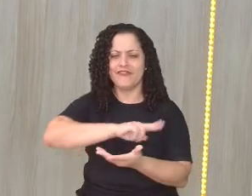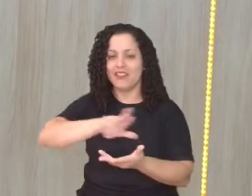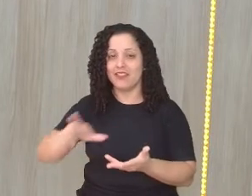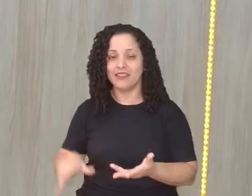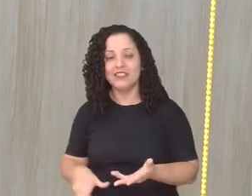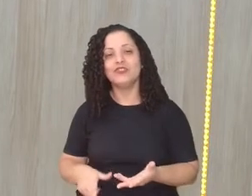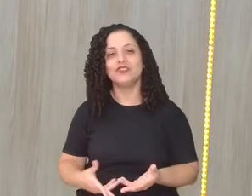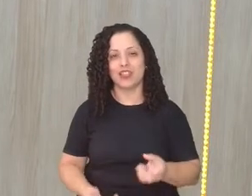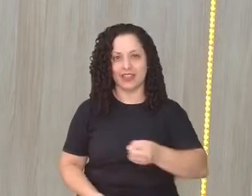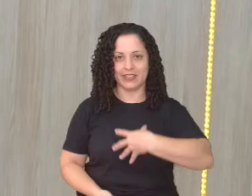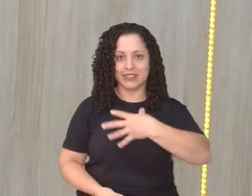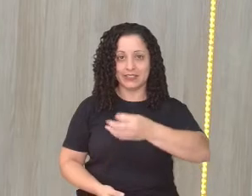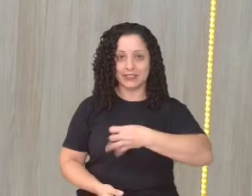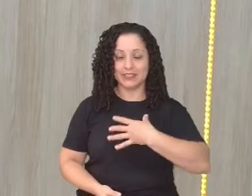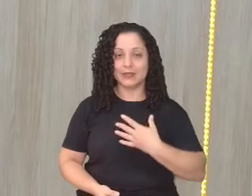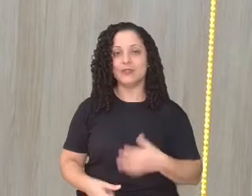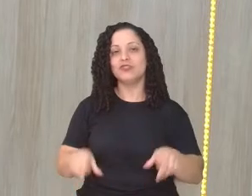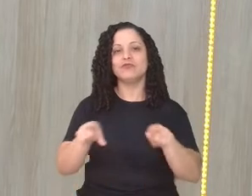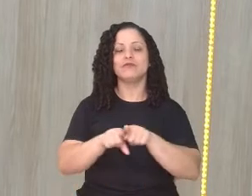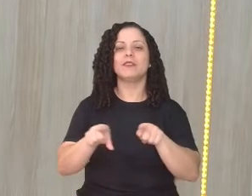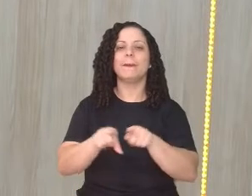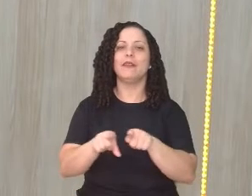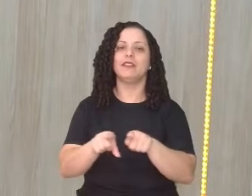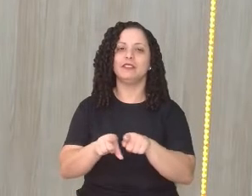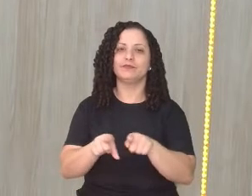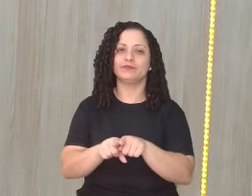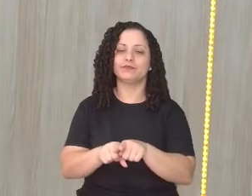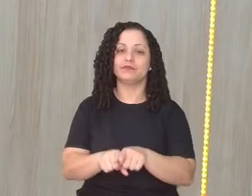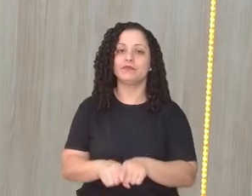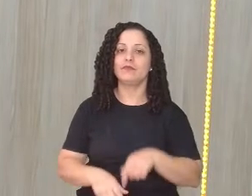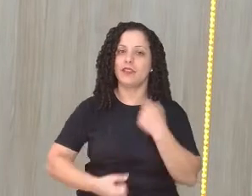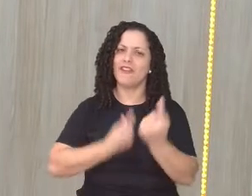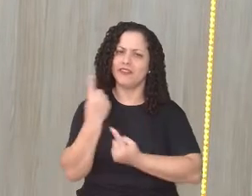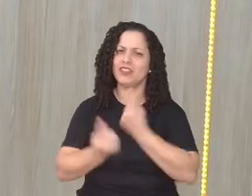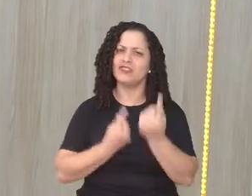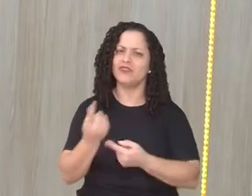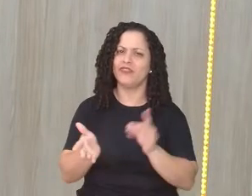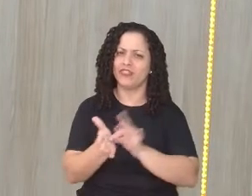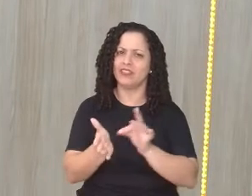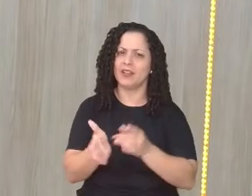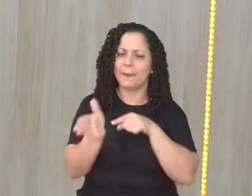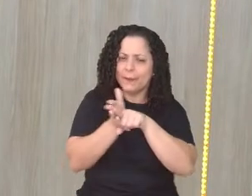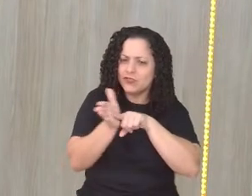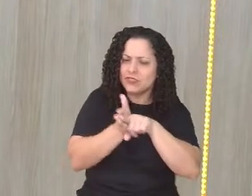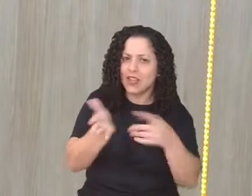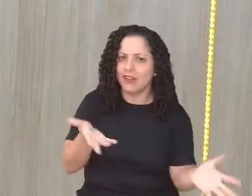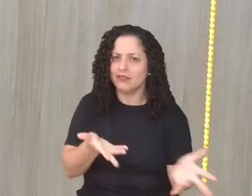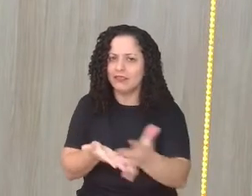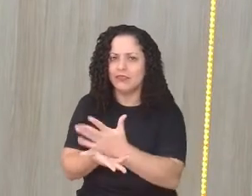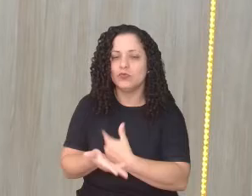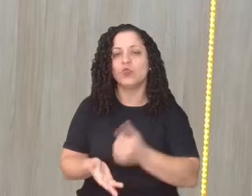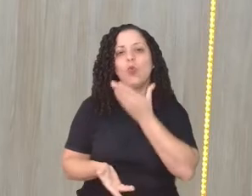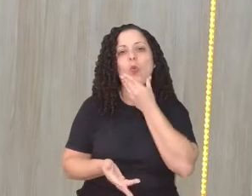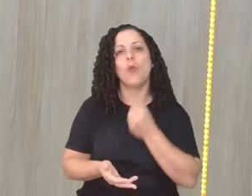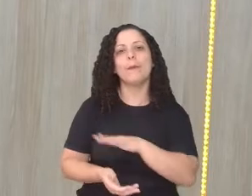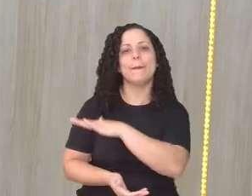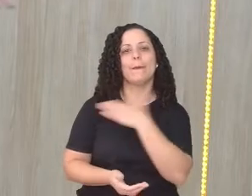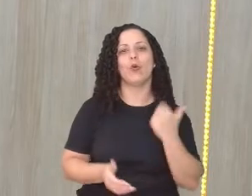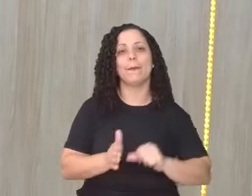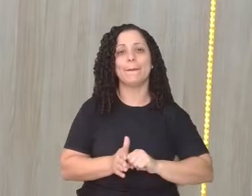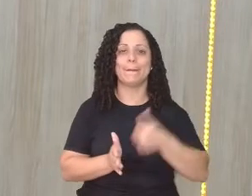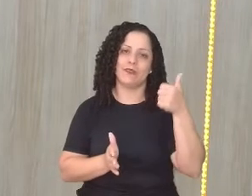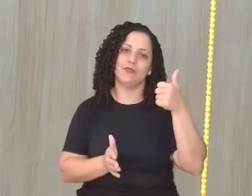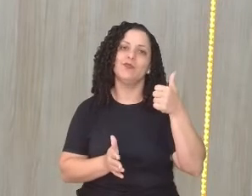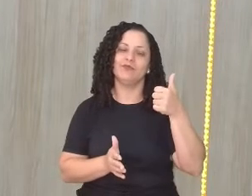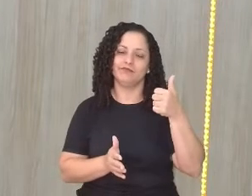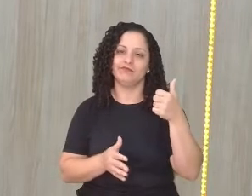mas em dados que nós temos, o homem morre primeiro, a mulher vive mais uns 7 anos, o homem morre, tem 7,2 anos